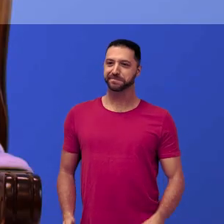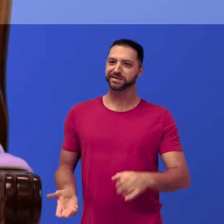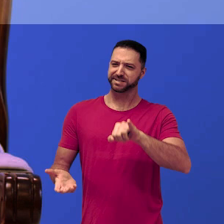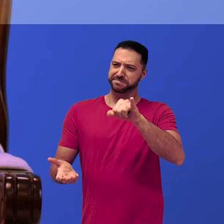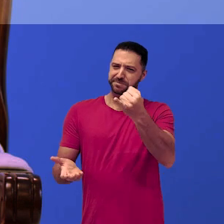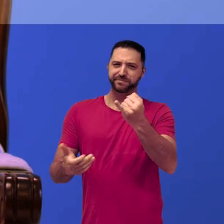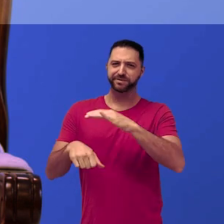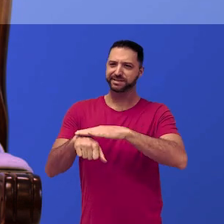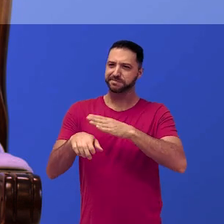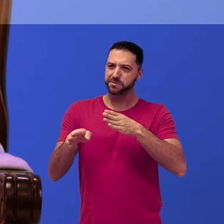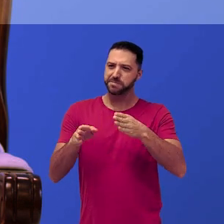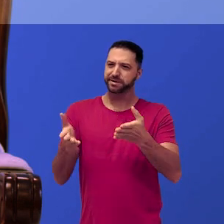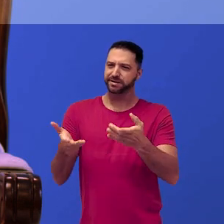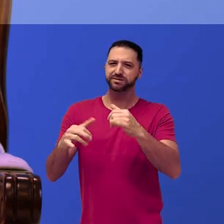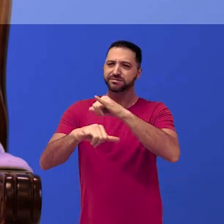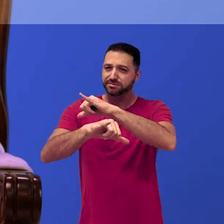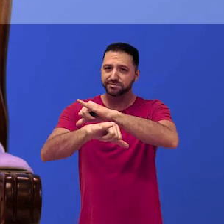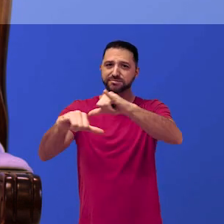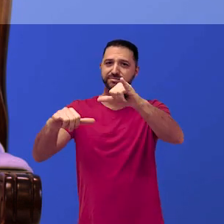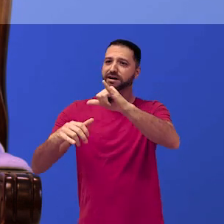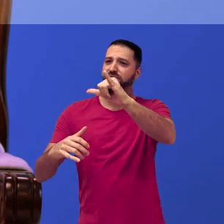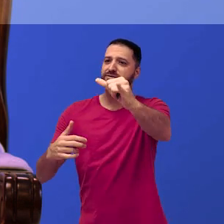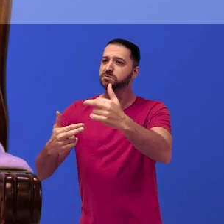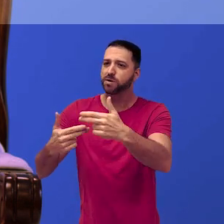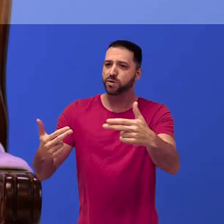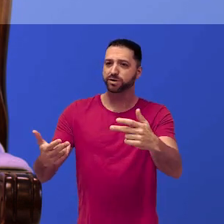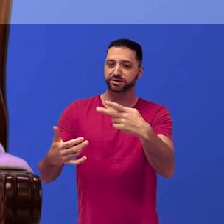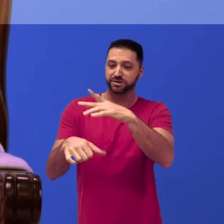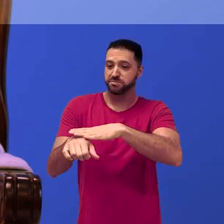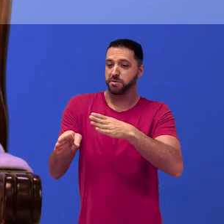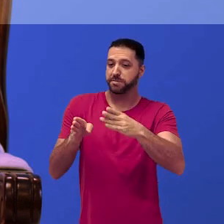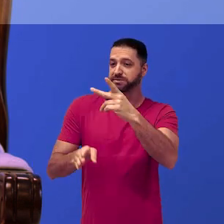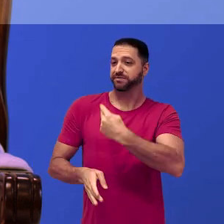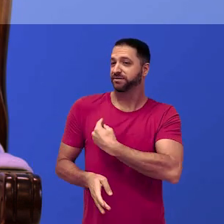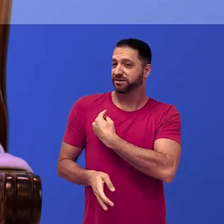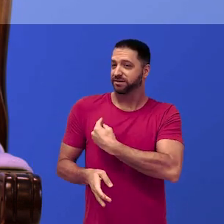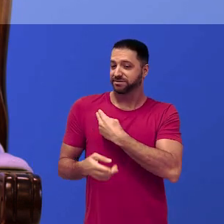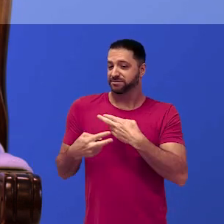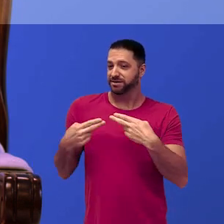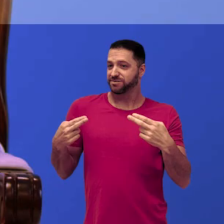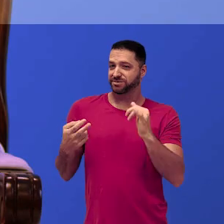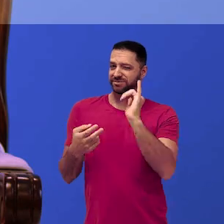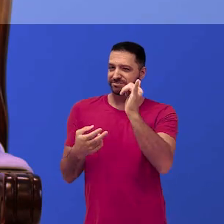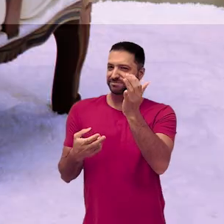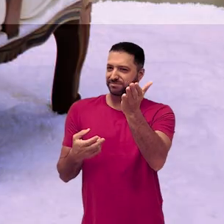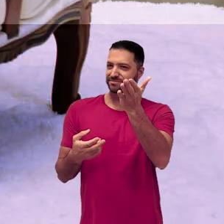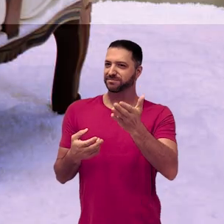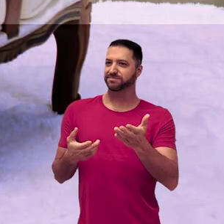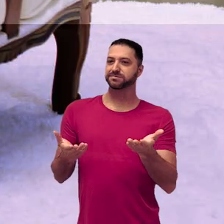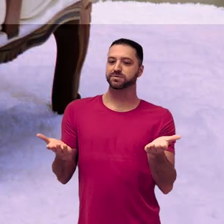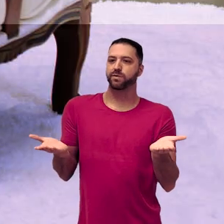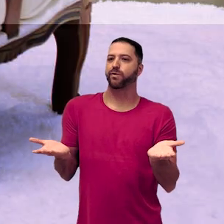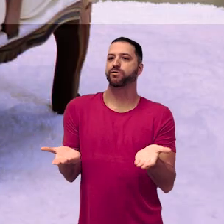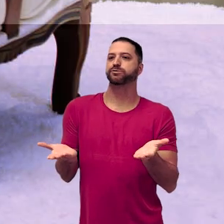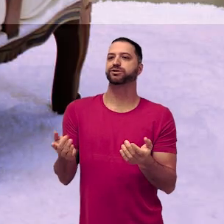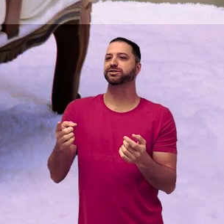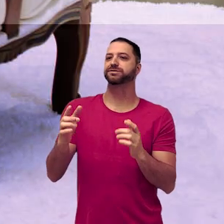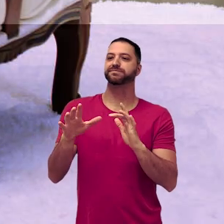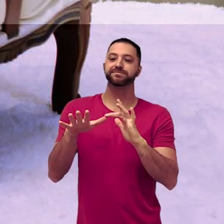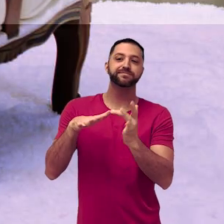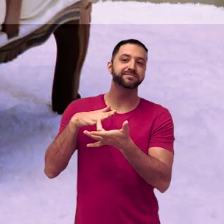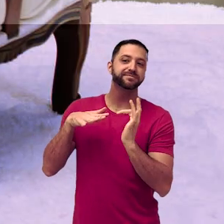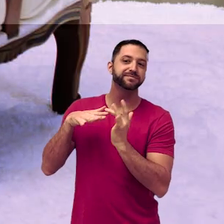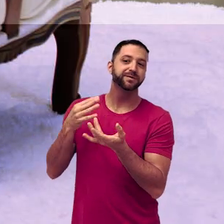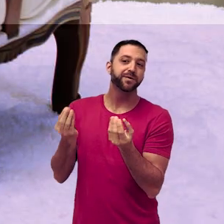você aproveitasse esse momento para deixar sua mensagem, para falar do momento que você vive, como é que você está